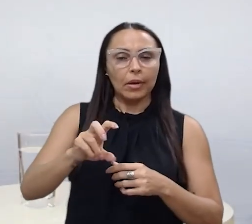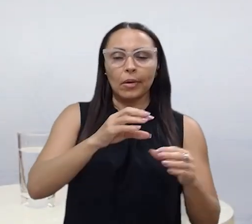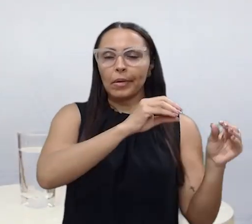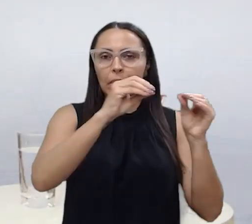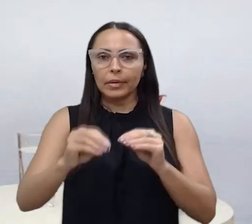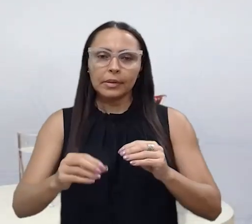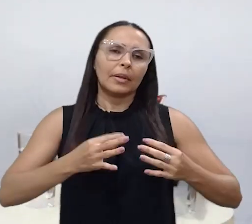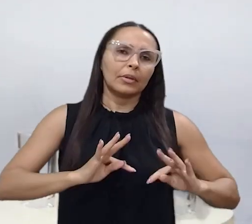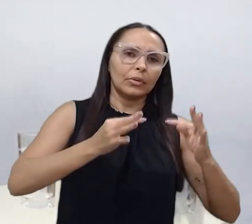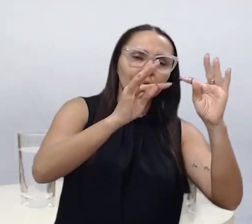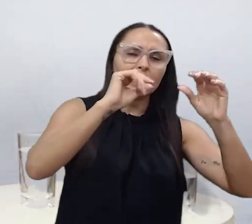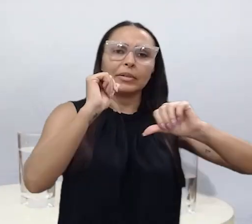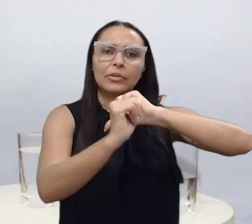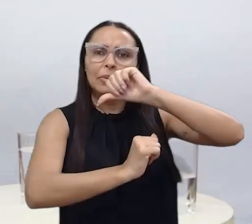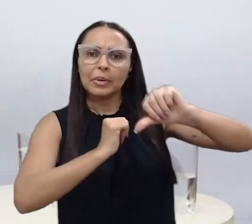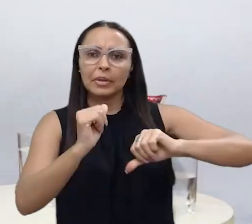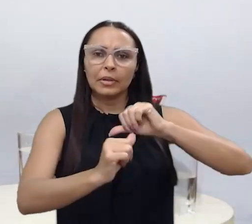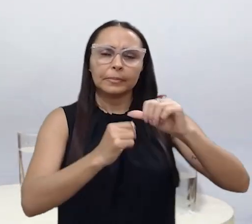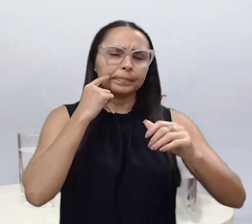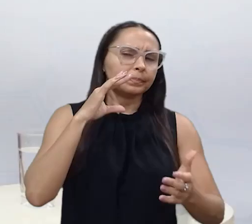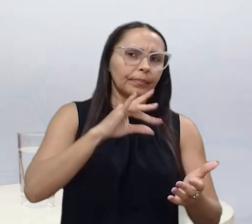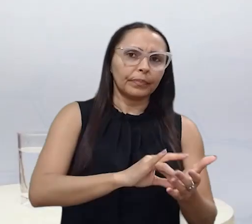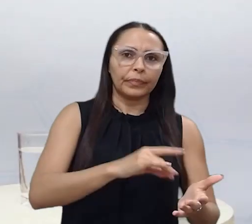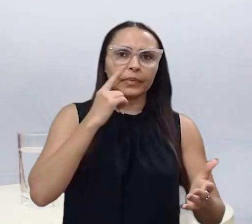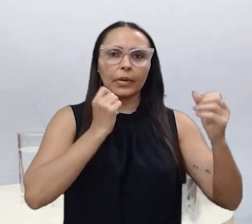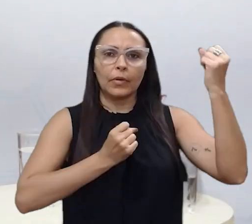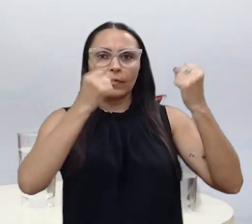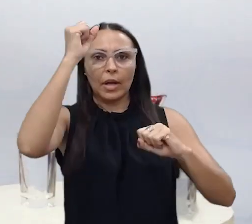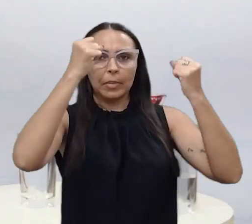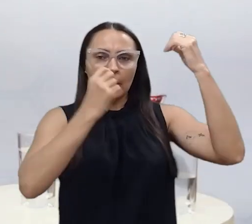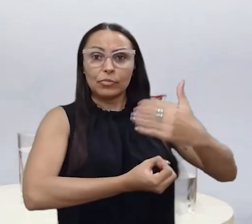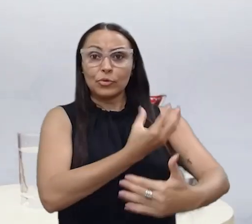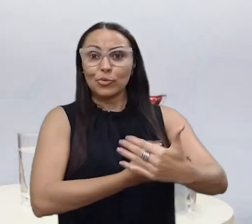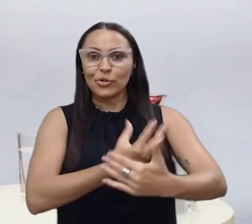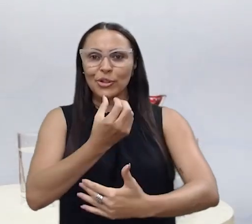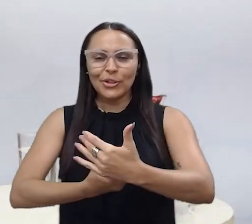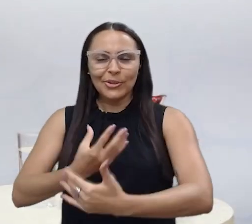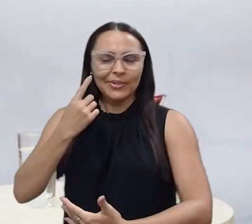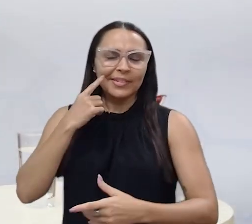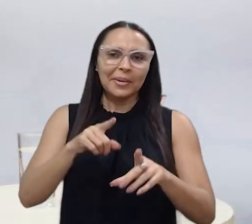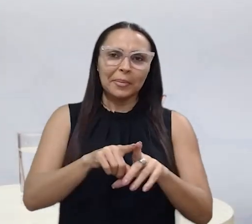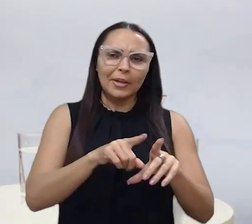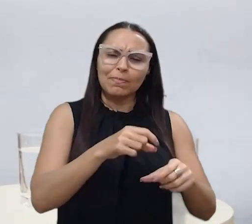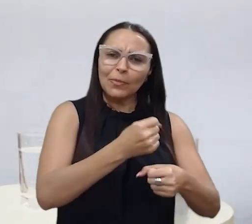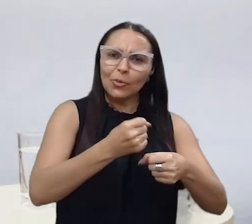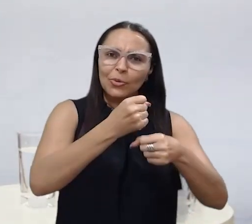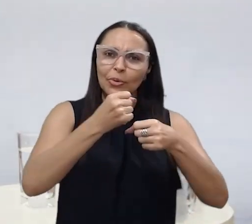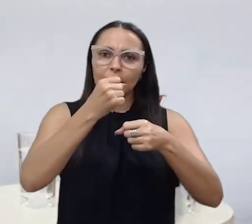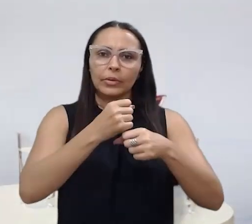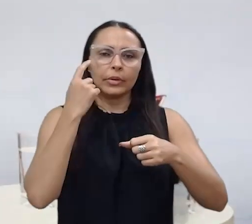de muita tecnologia, muitas edificações, muitas fábricas estavam sendo projetadas, construídas, mas